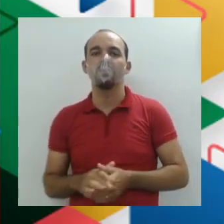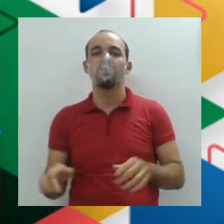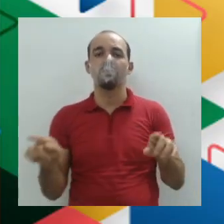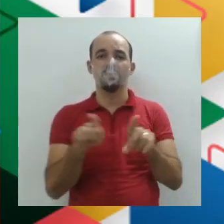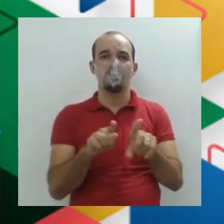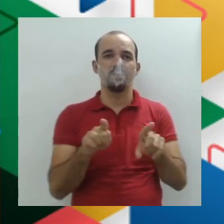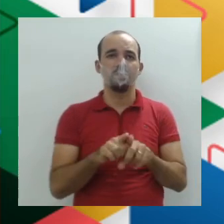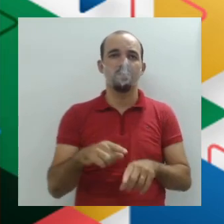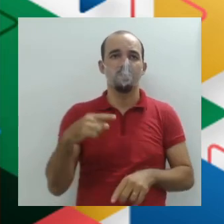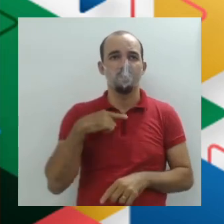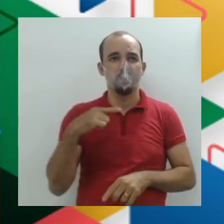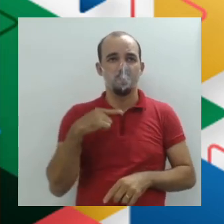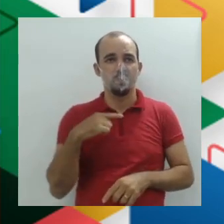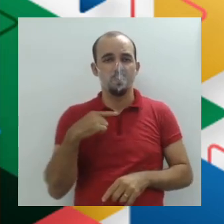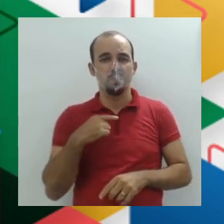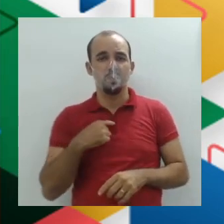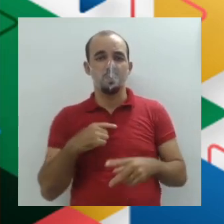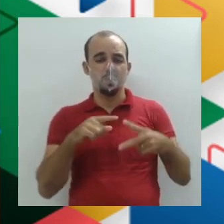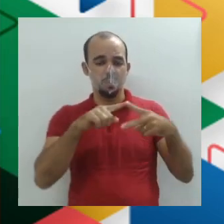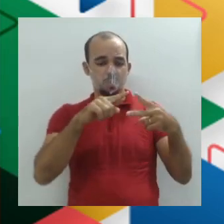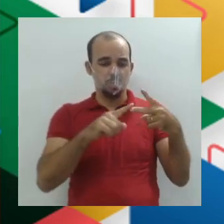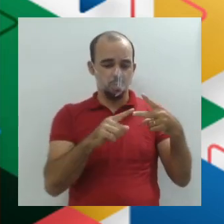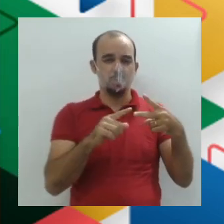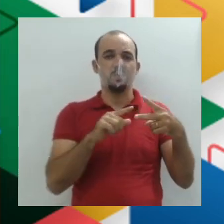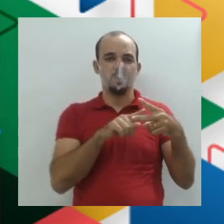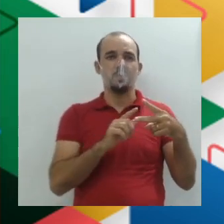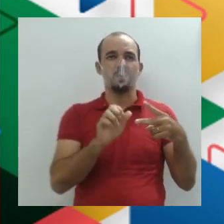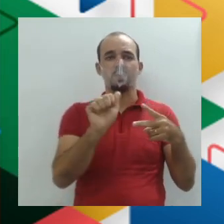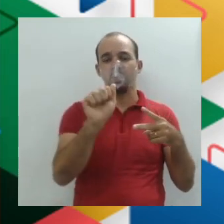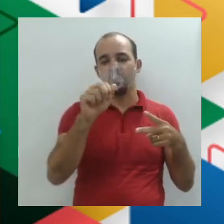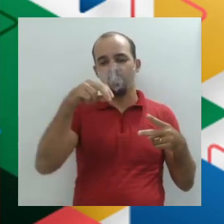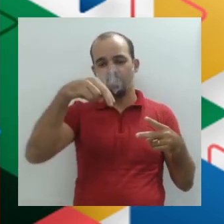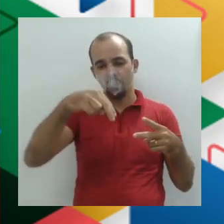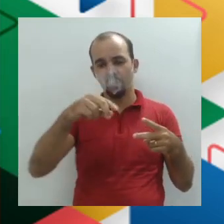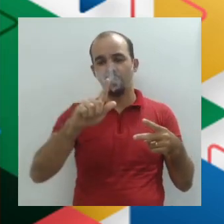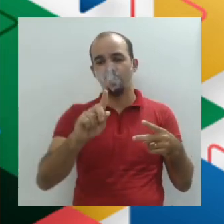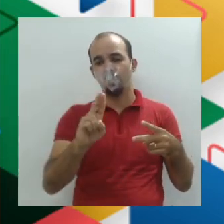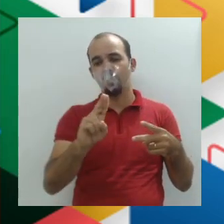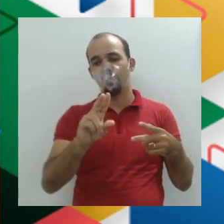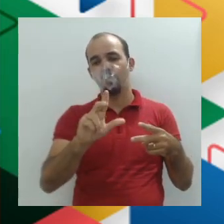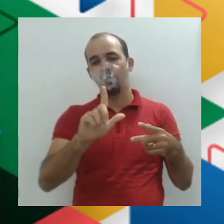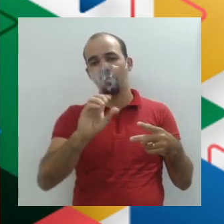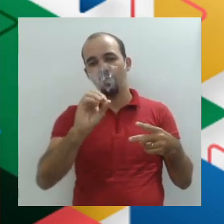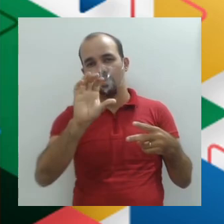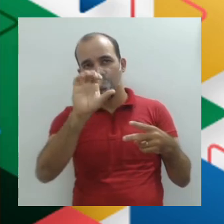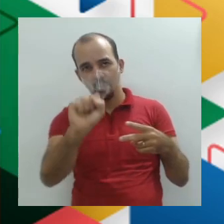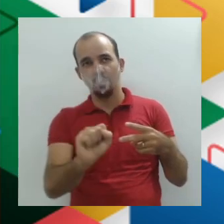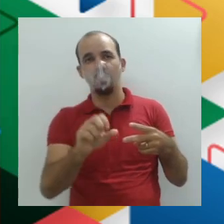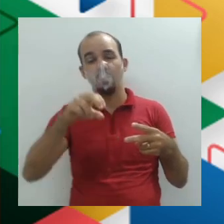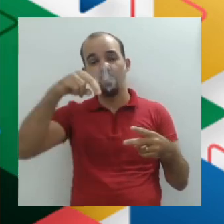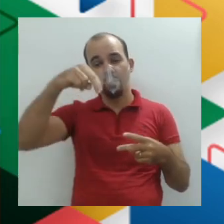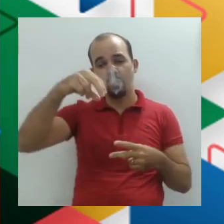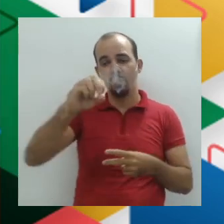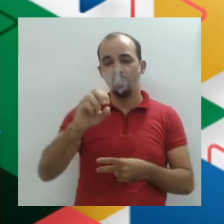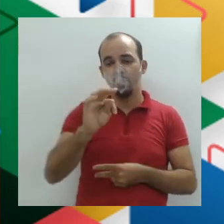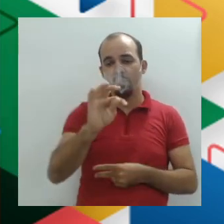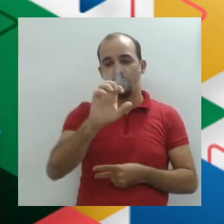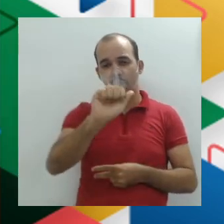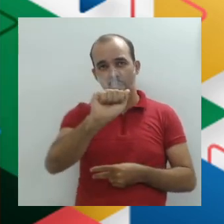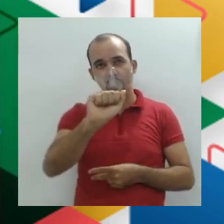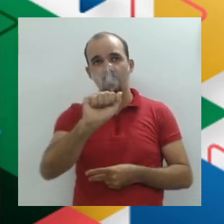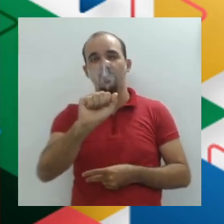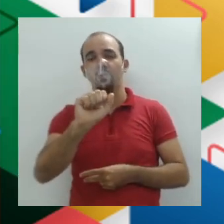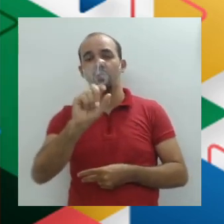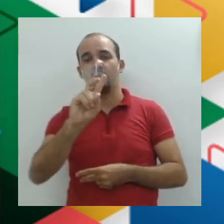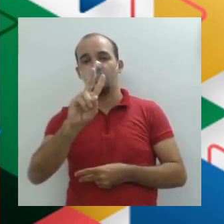gente percebe que existem ângulos que são muito utilizados em questões chamados de ângulos notáveis. A partir dele, a gente pode construir